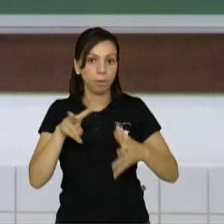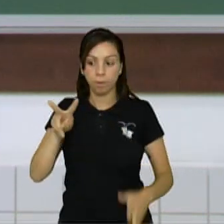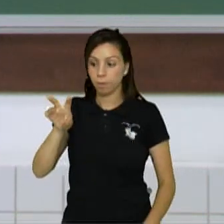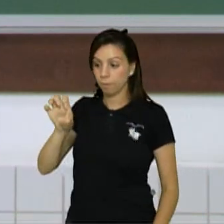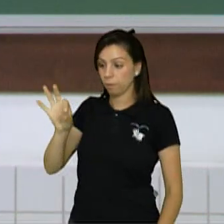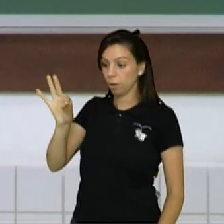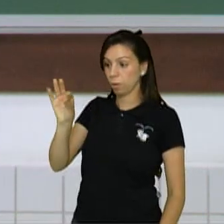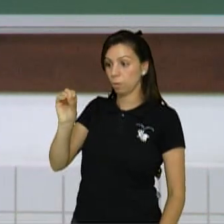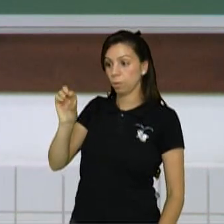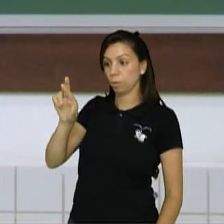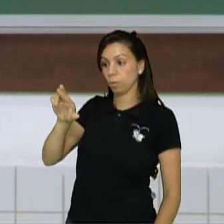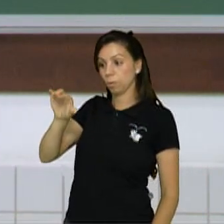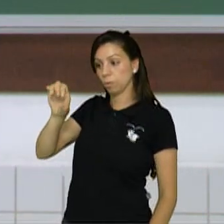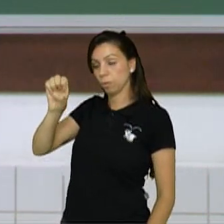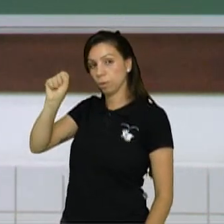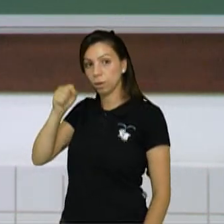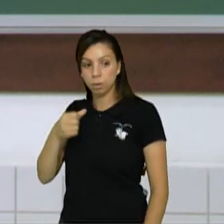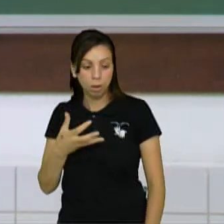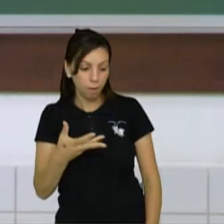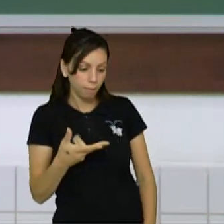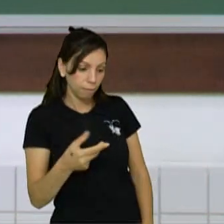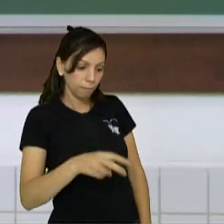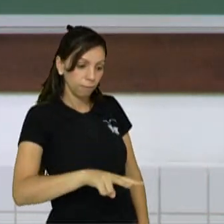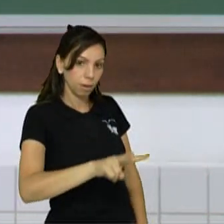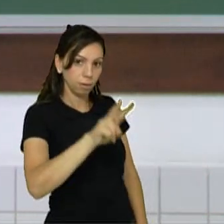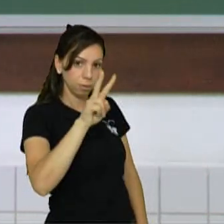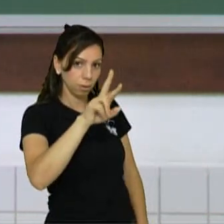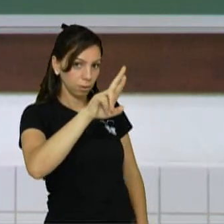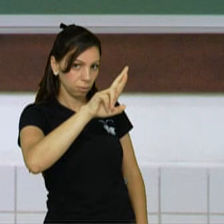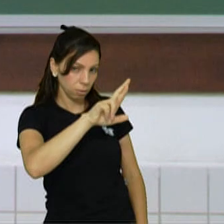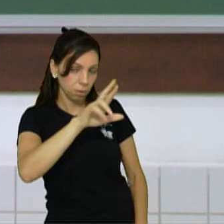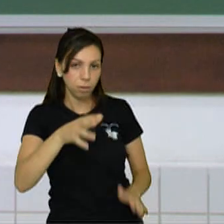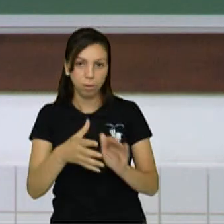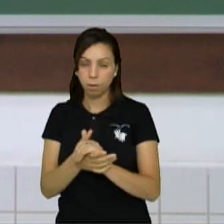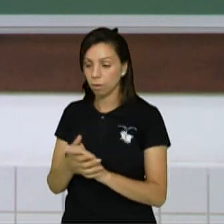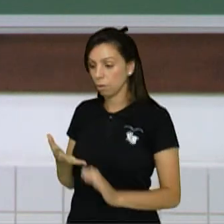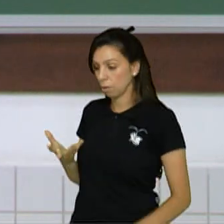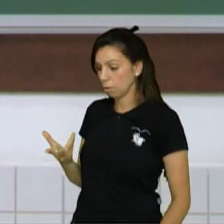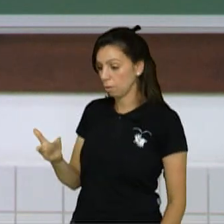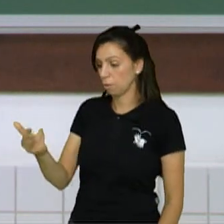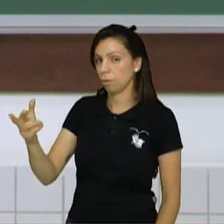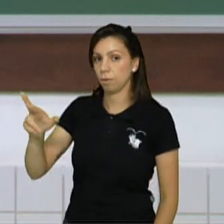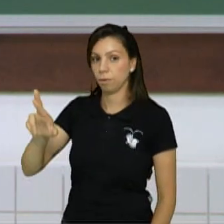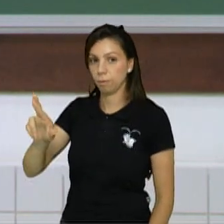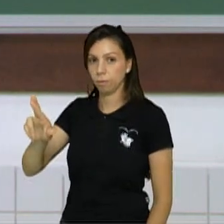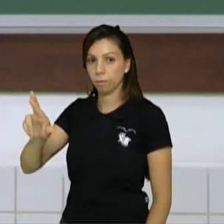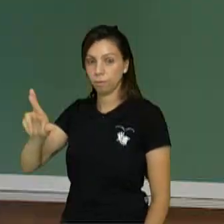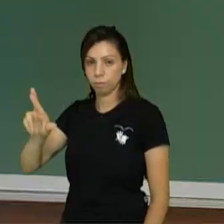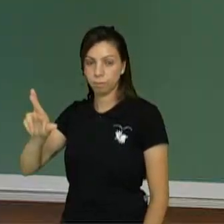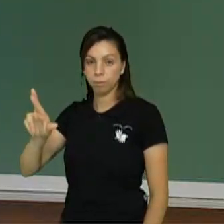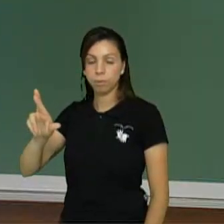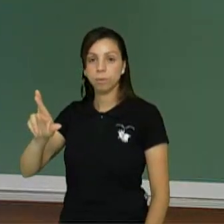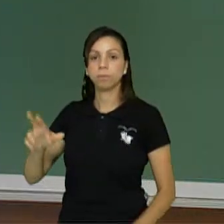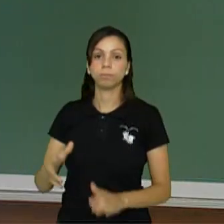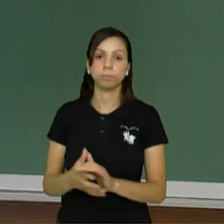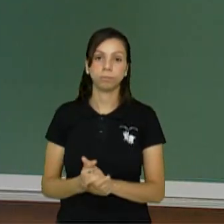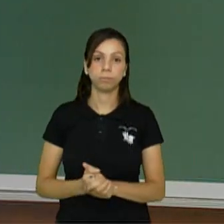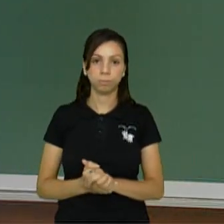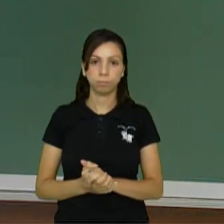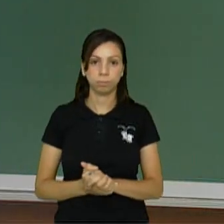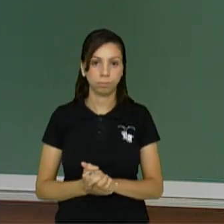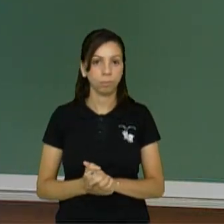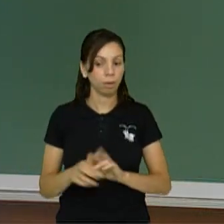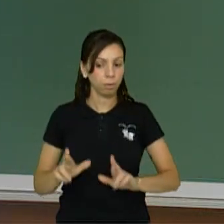por favor, não confunda velocidade relativa com velocidade resultante, tá? Eu vou trazer um quiz, vamos ver se